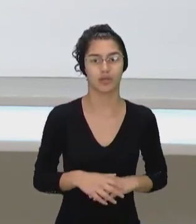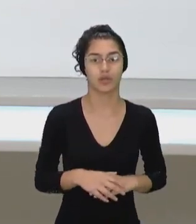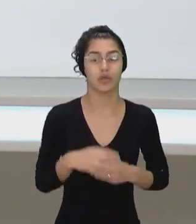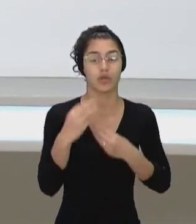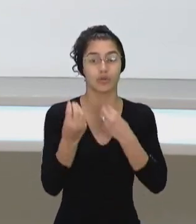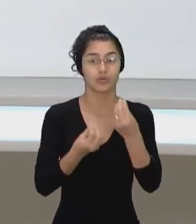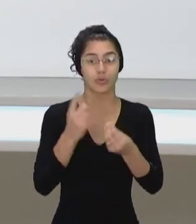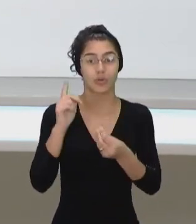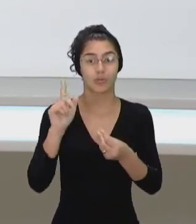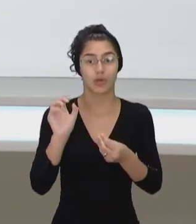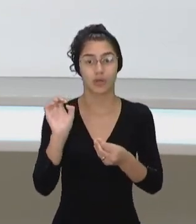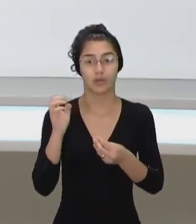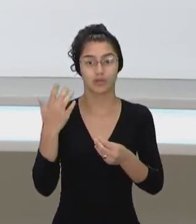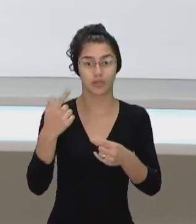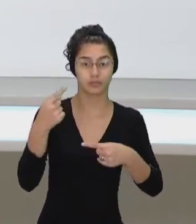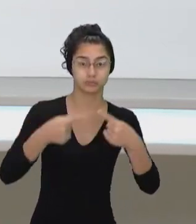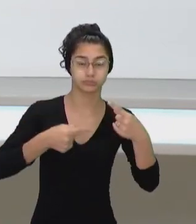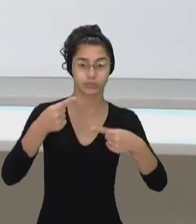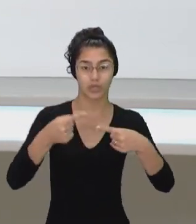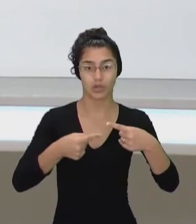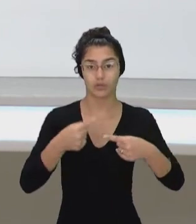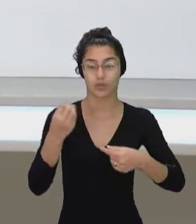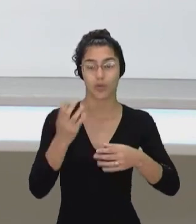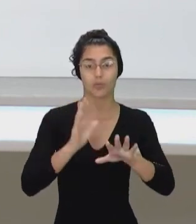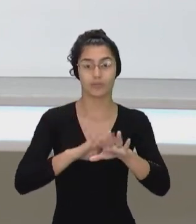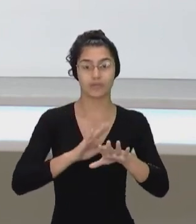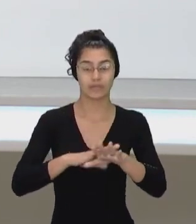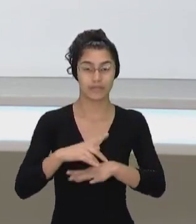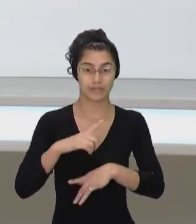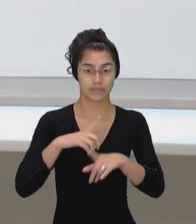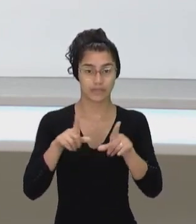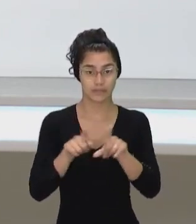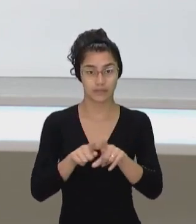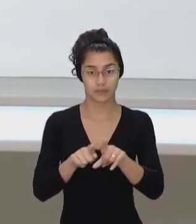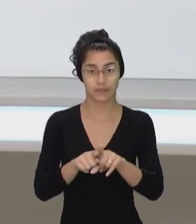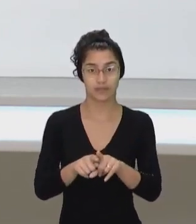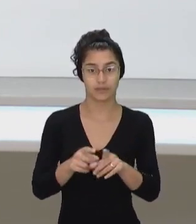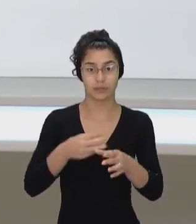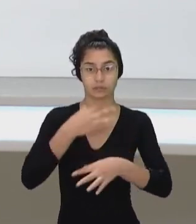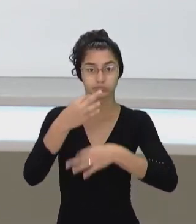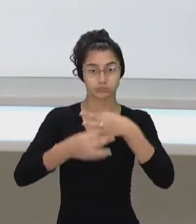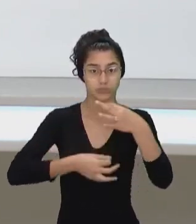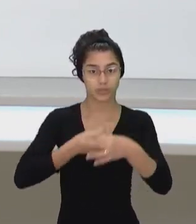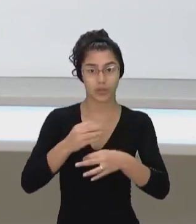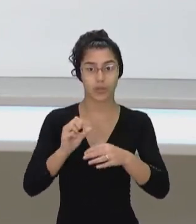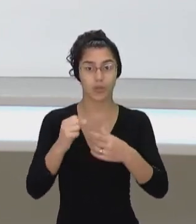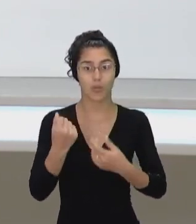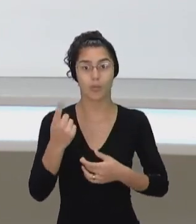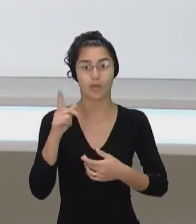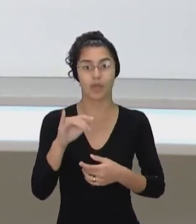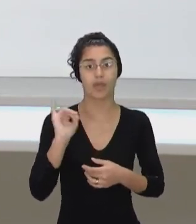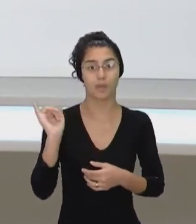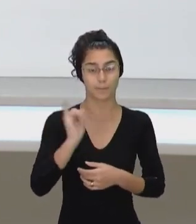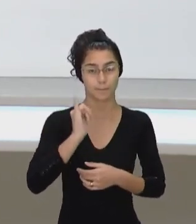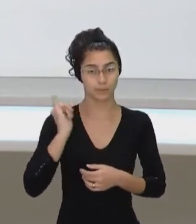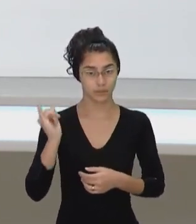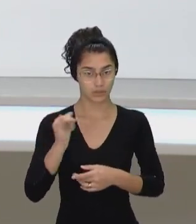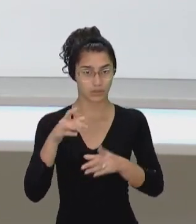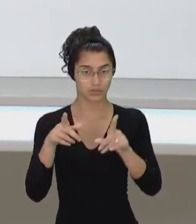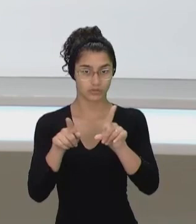como é um debate, como debater, a questão aí da argumentação, quanto isso é